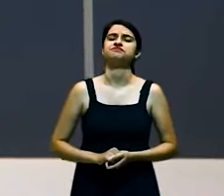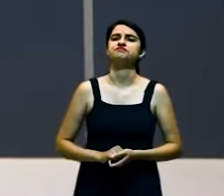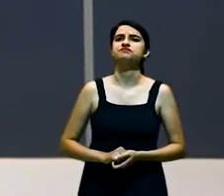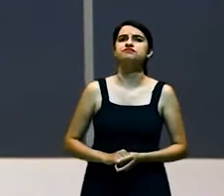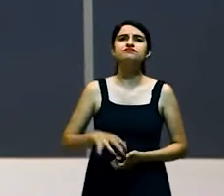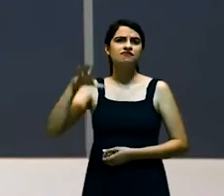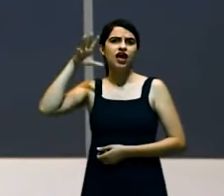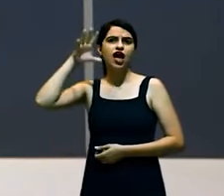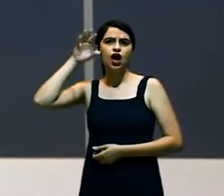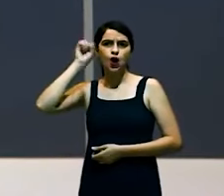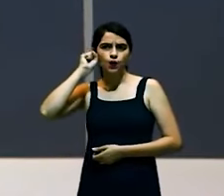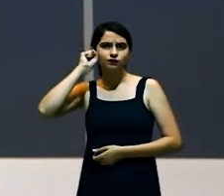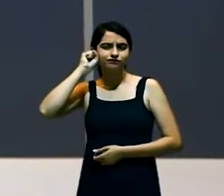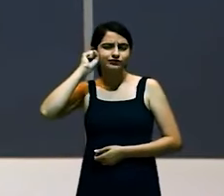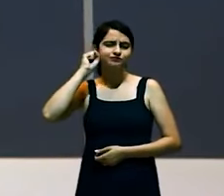e eu tomo a liberdade aqui